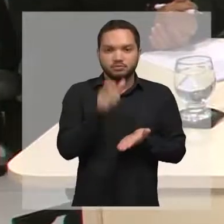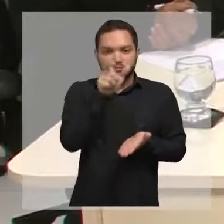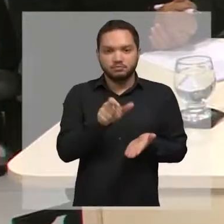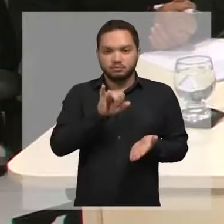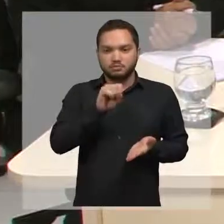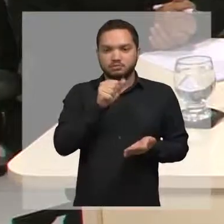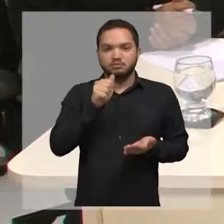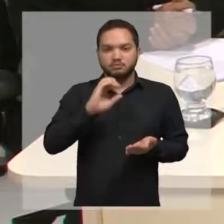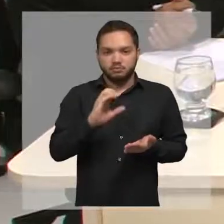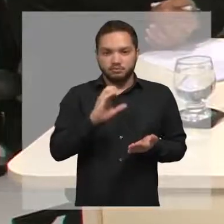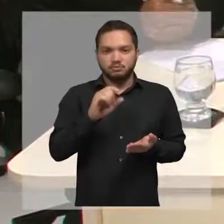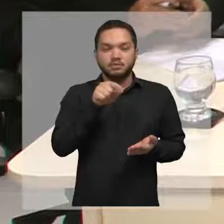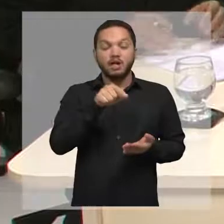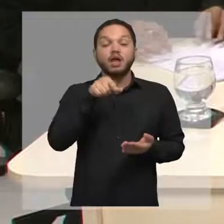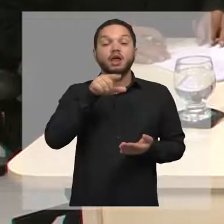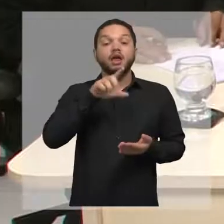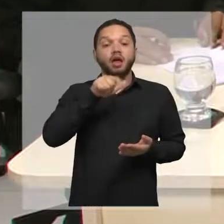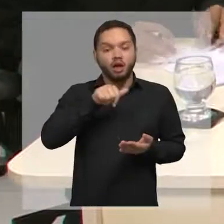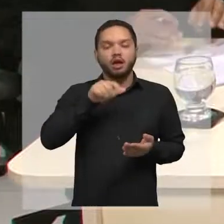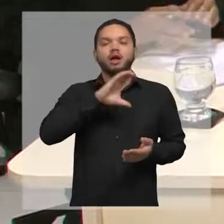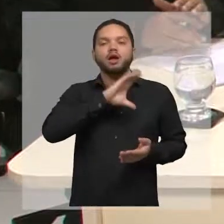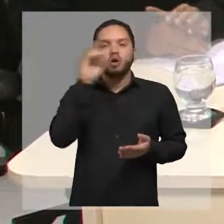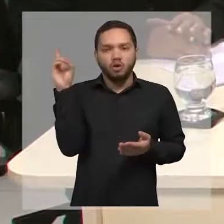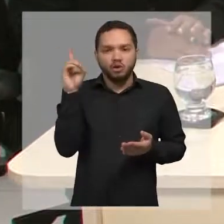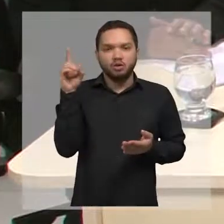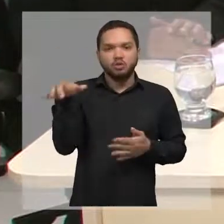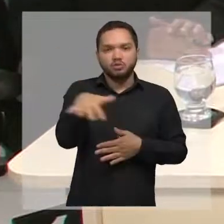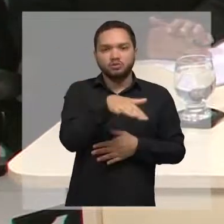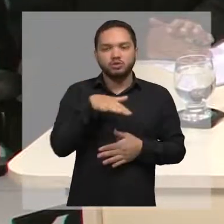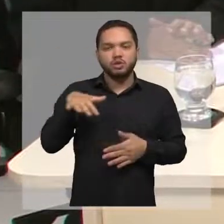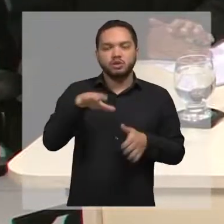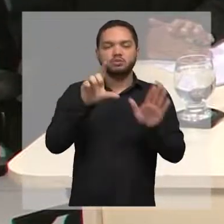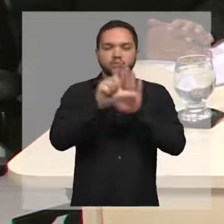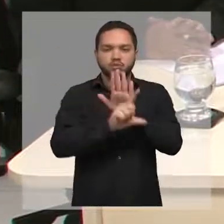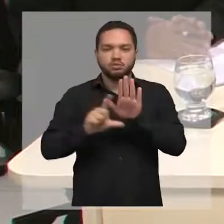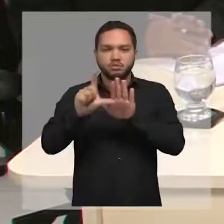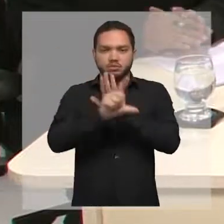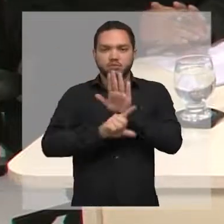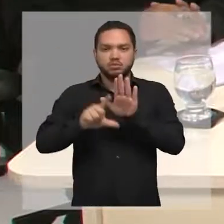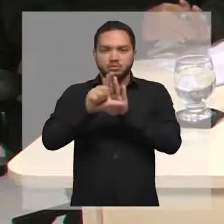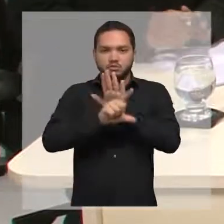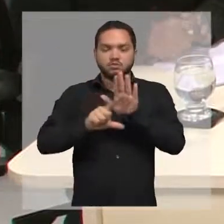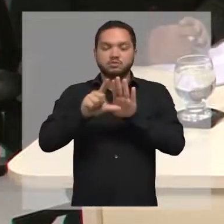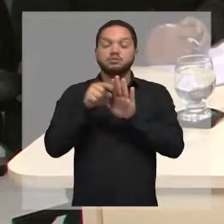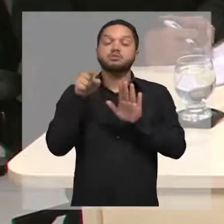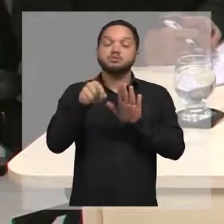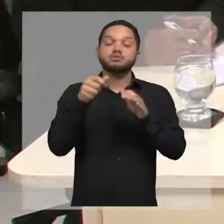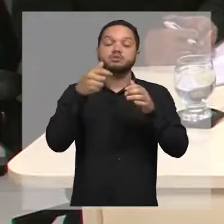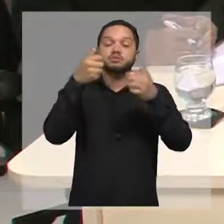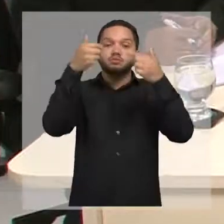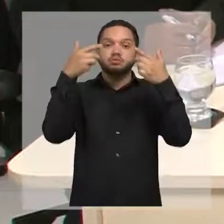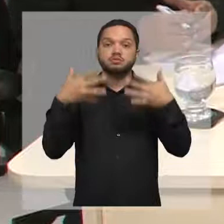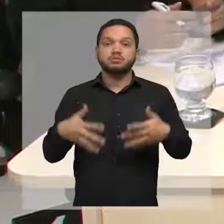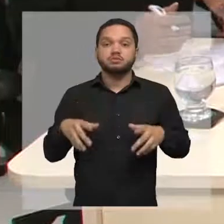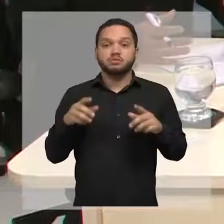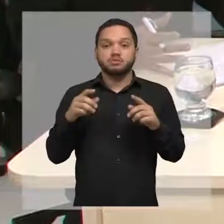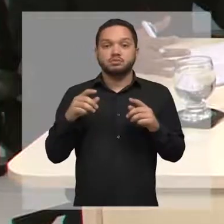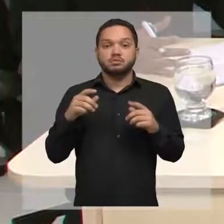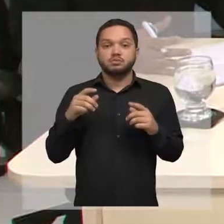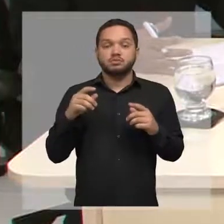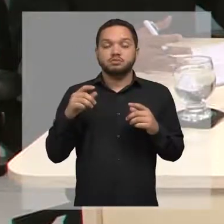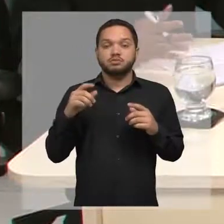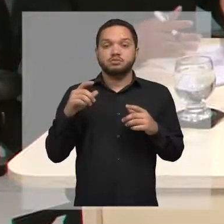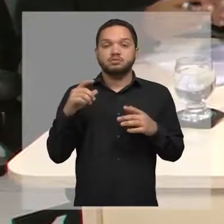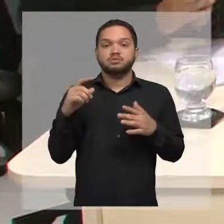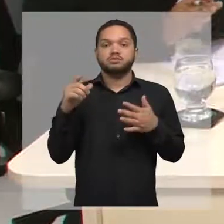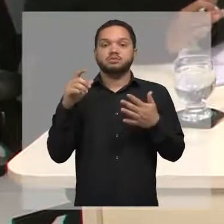o Dr. Isaac Holanda, coordenador geral legislativo, abordando exatamente